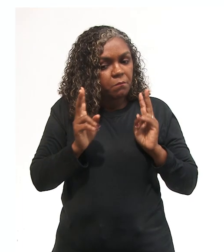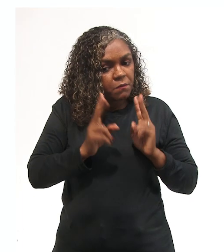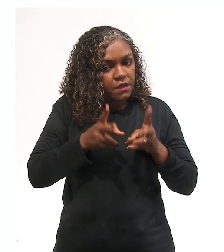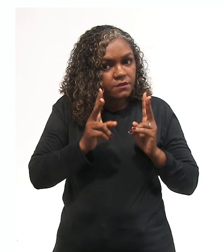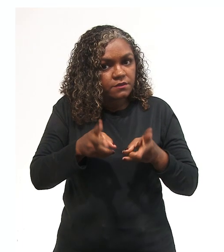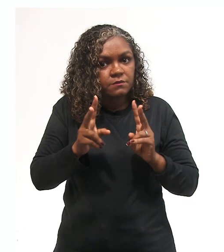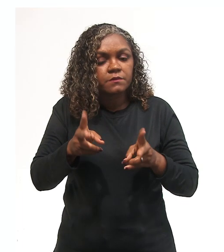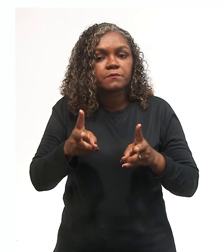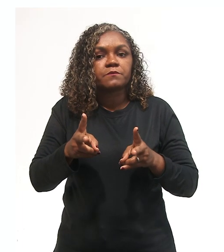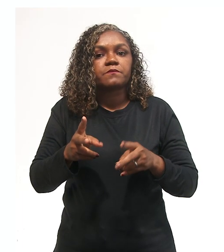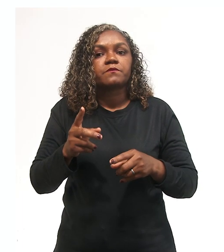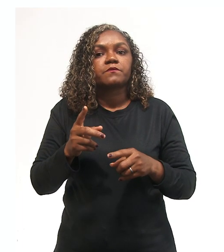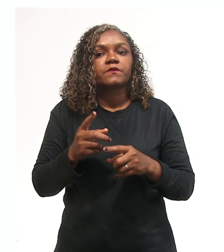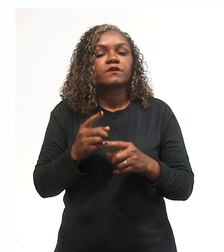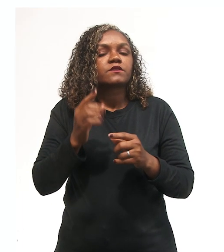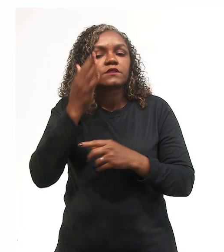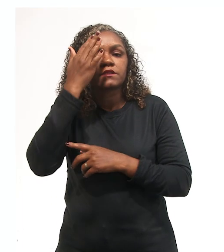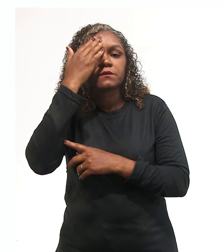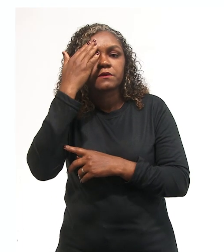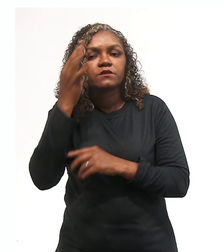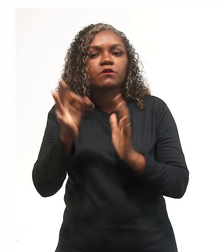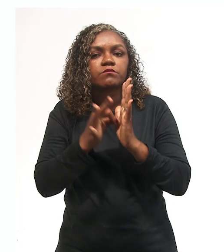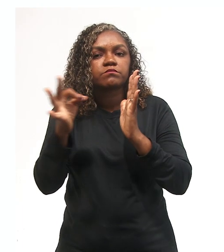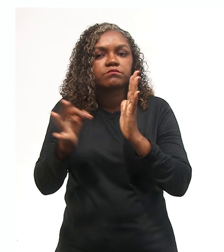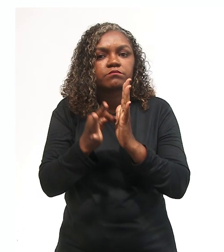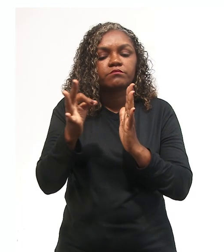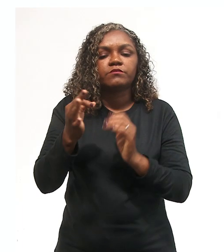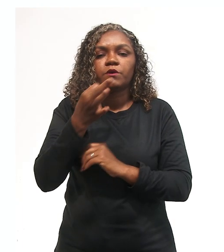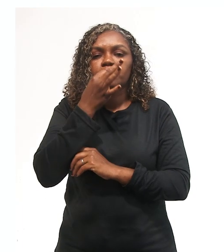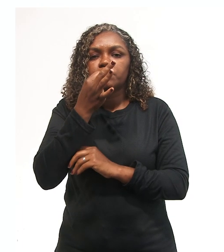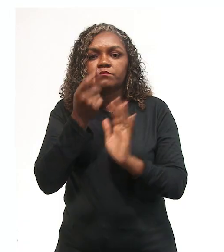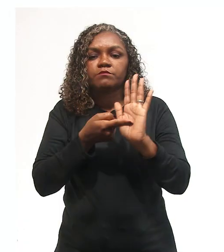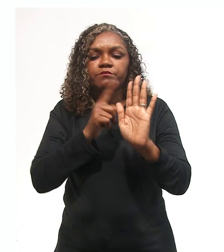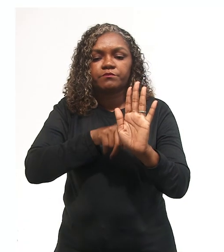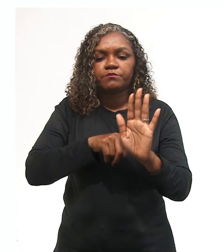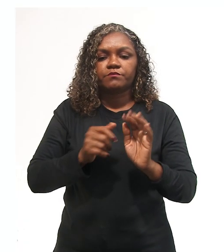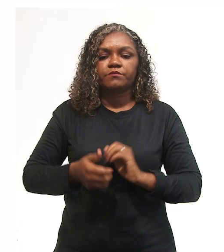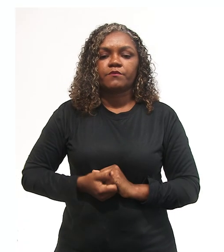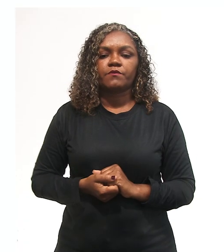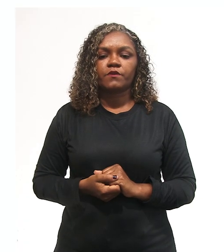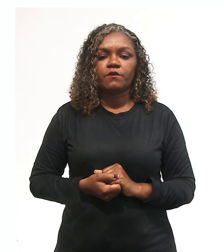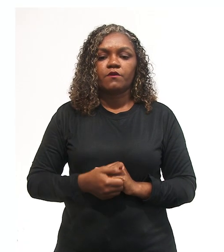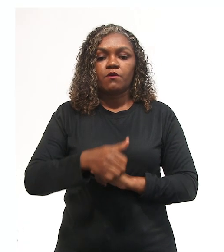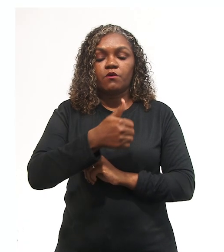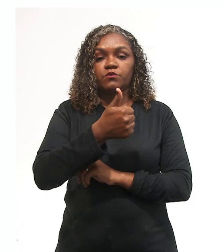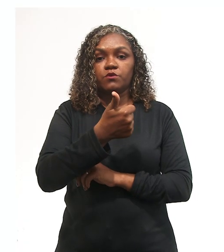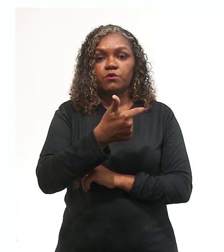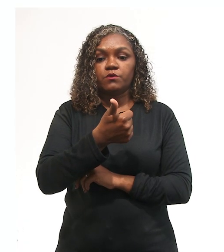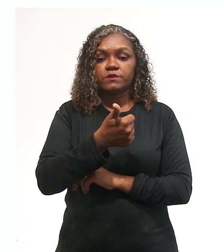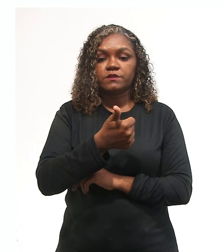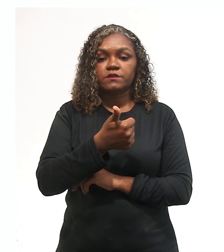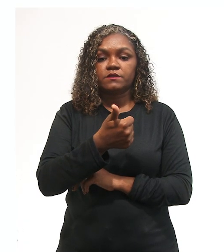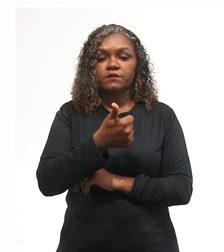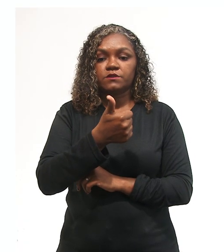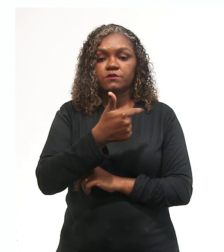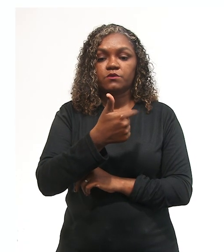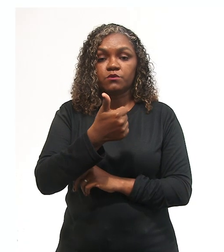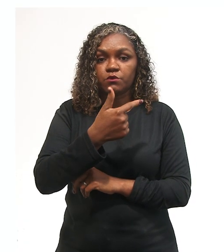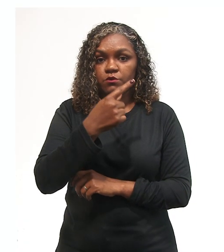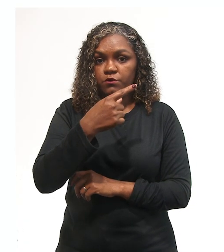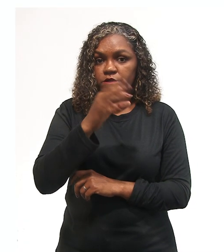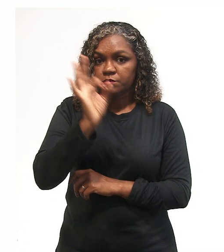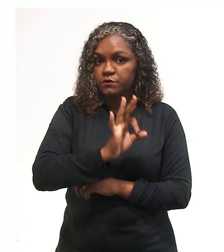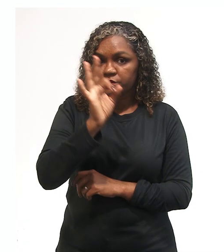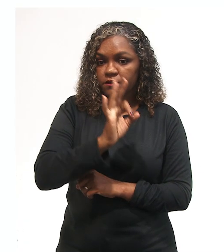situação hipotética, né? Um capital de R$200, um prazo de 12 meses, uma taxa de 1% ao mês,